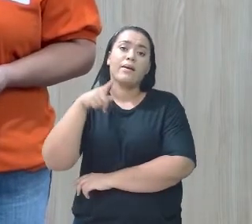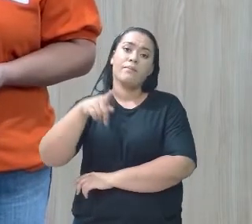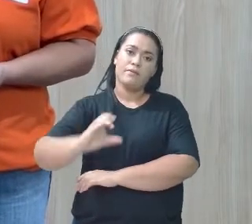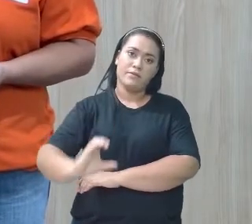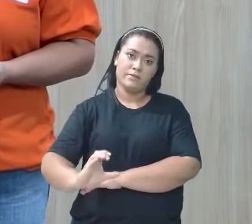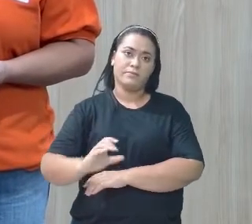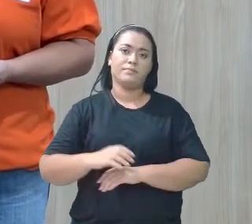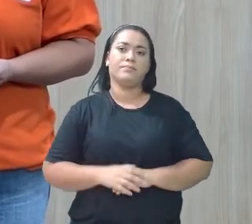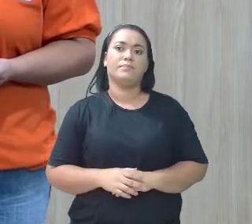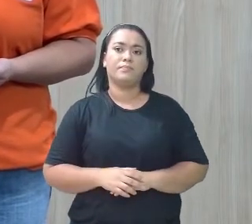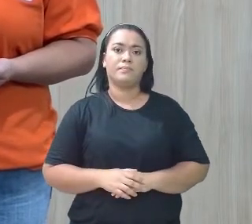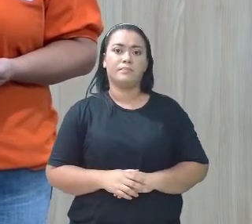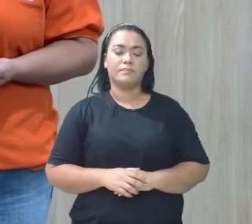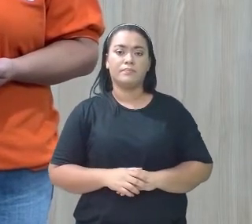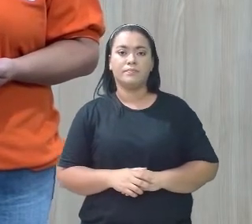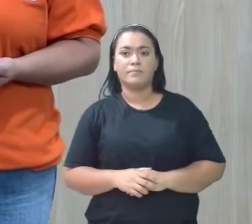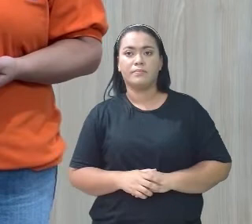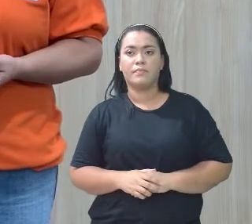paralisia cerebral.